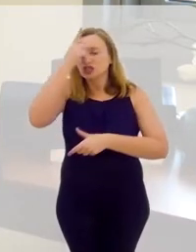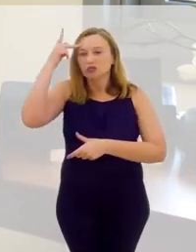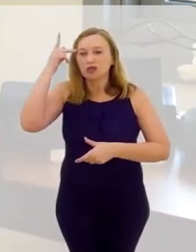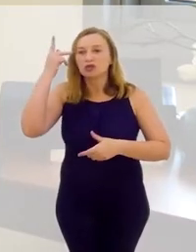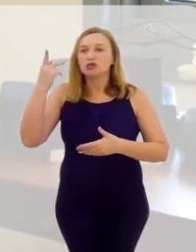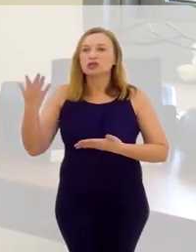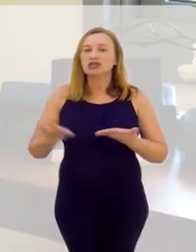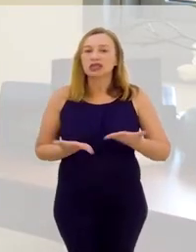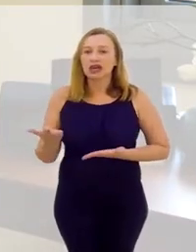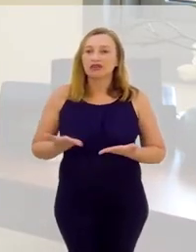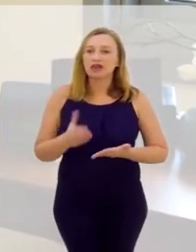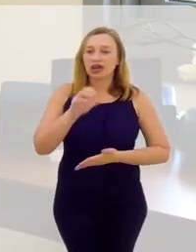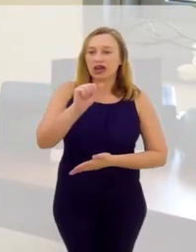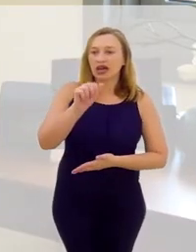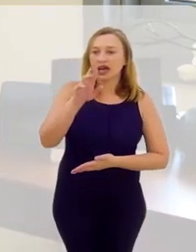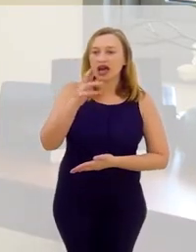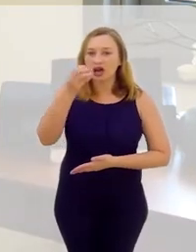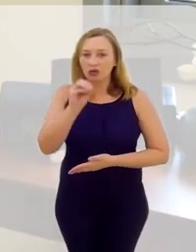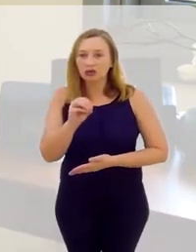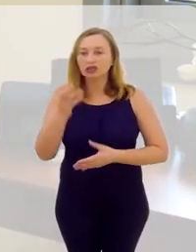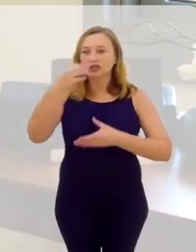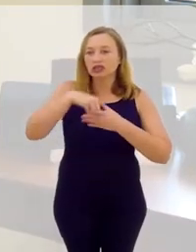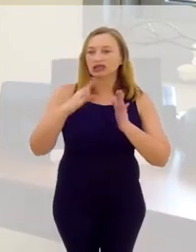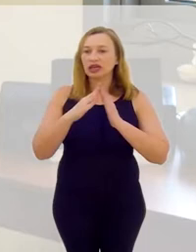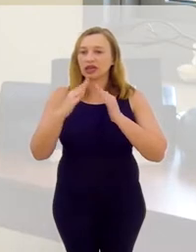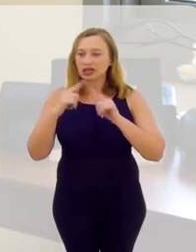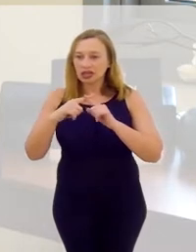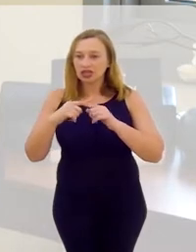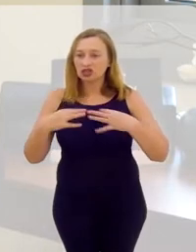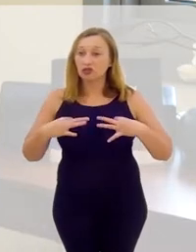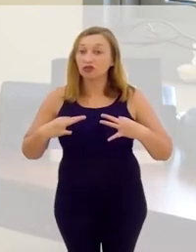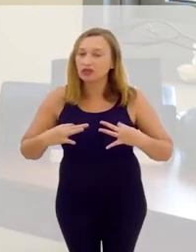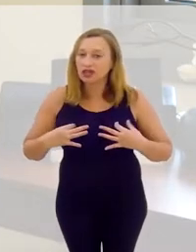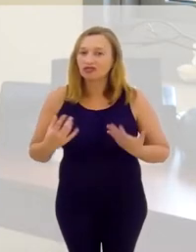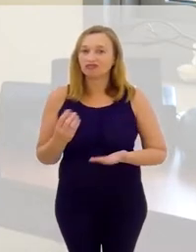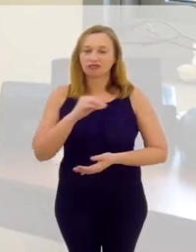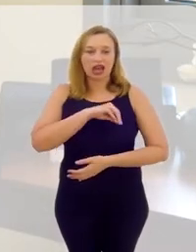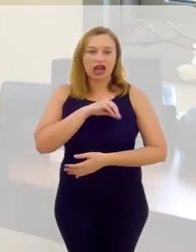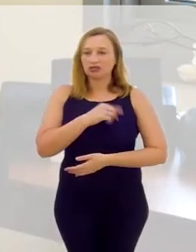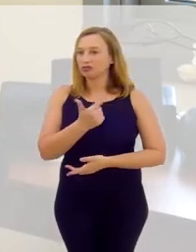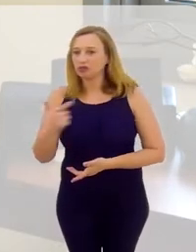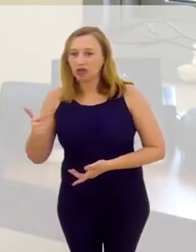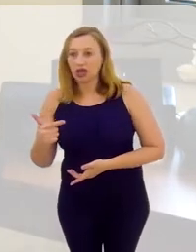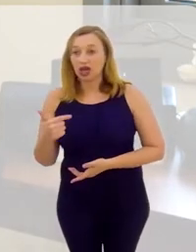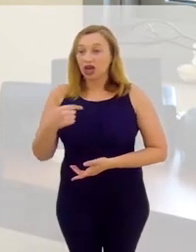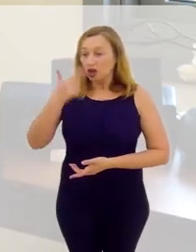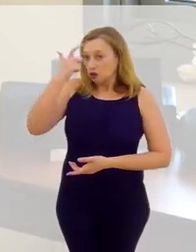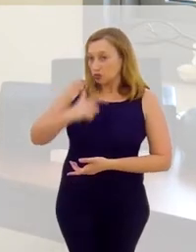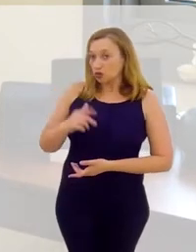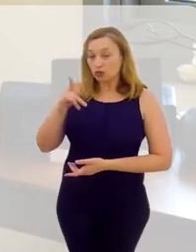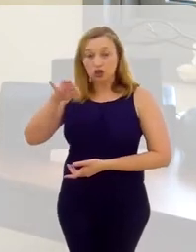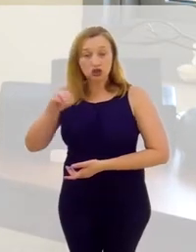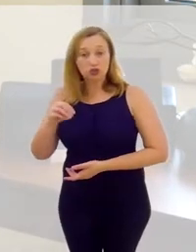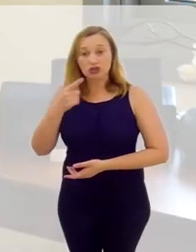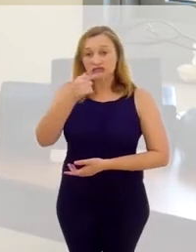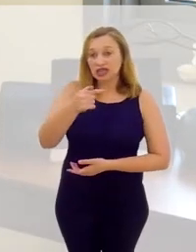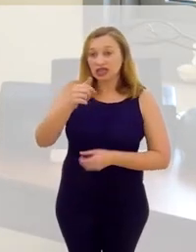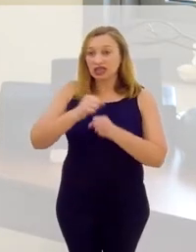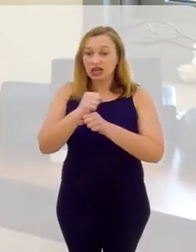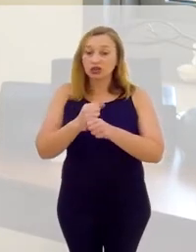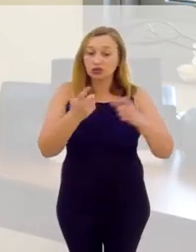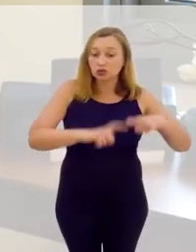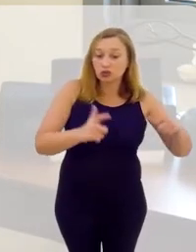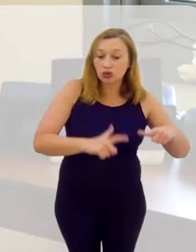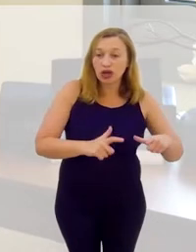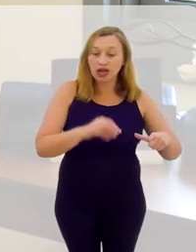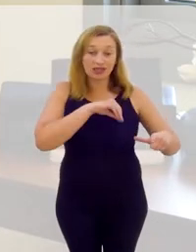enorme. As pessoas servem em cargos. Todo cargo na igreja é voluntário, não há remuneração por eles. Eu servi como bispo por